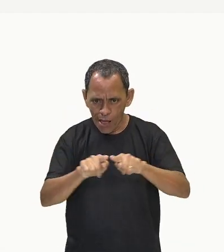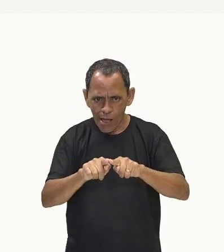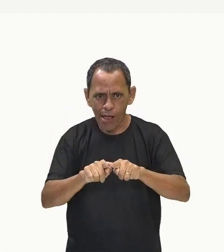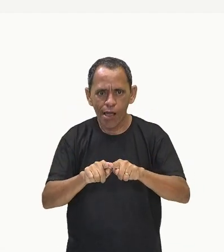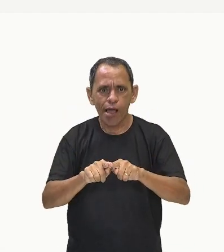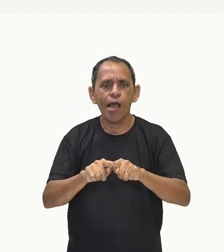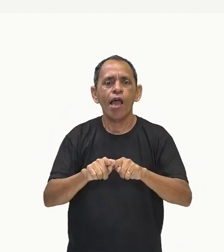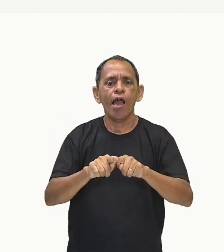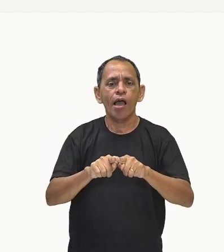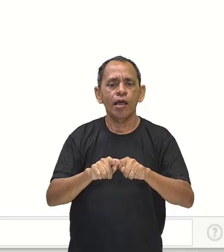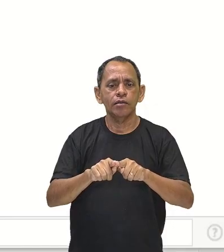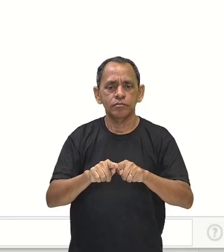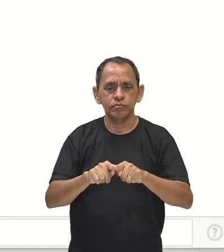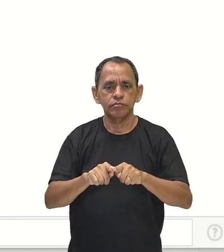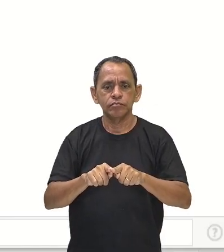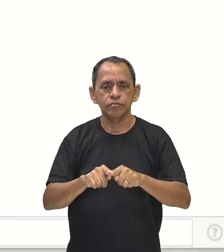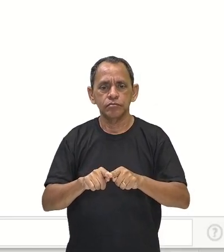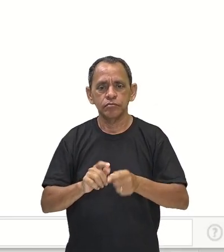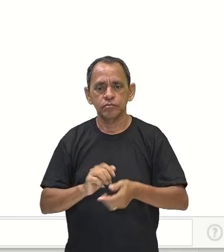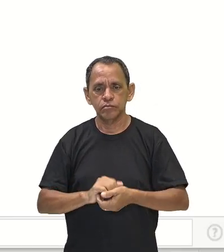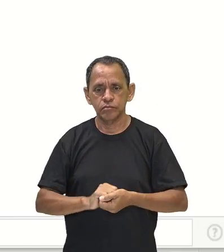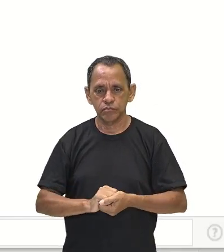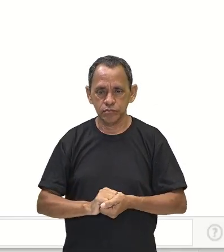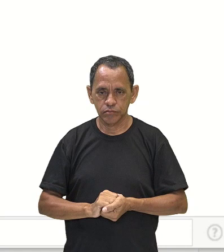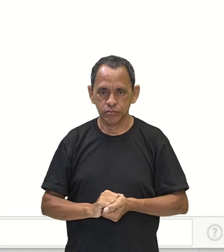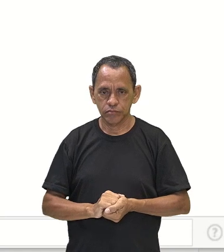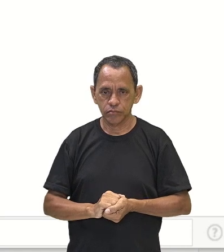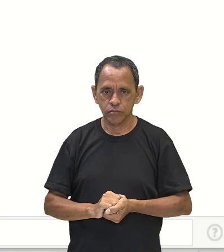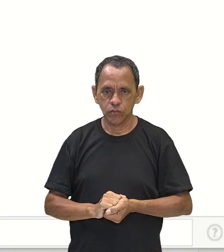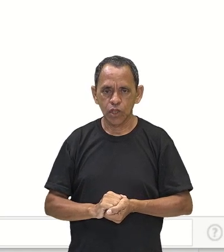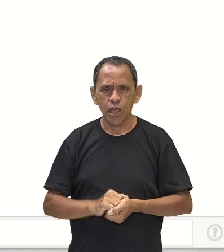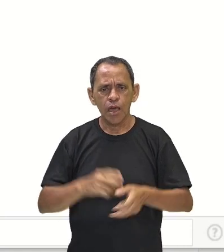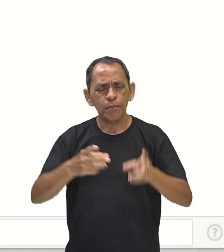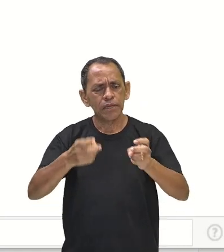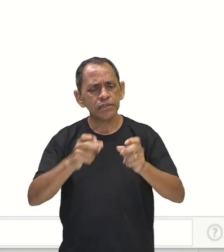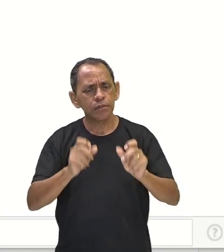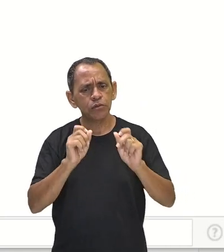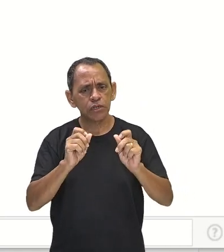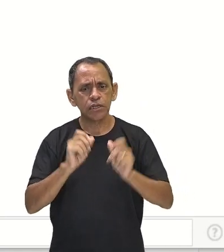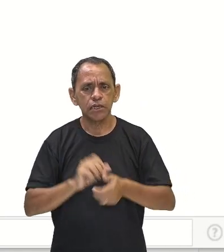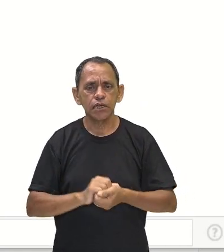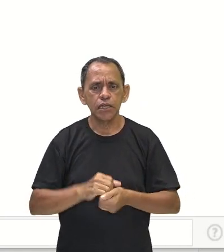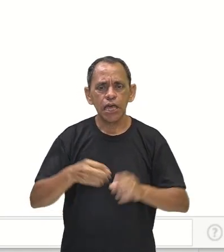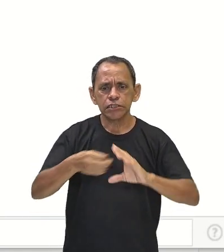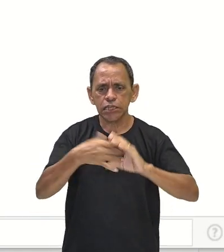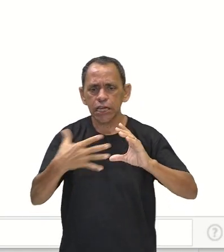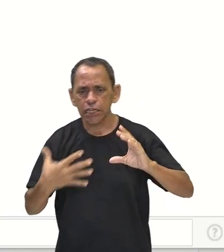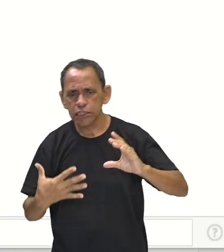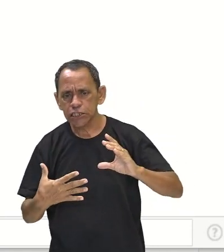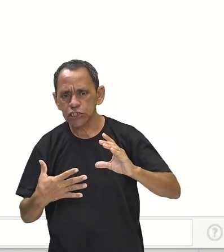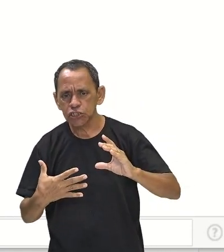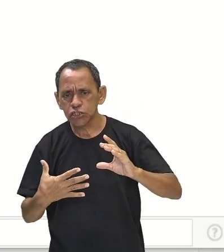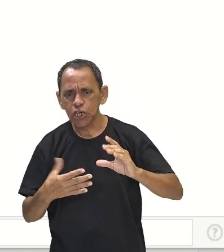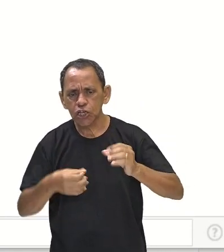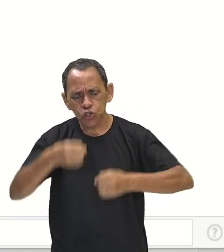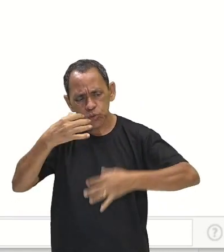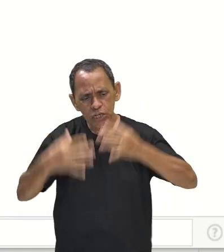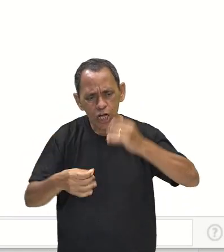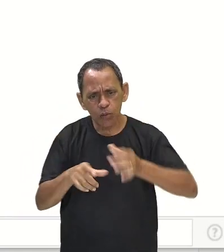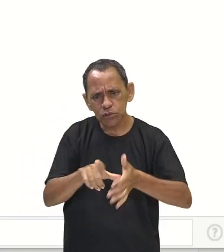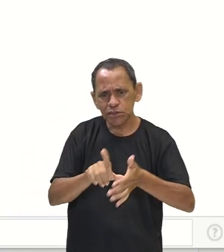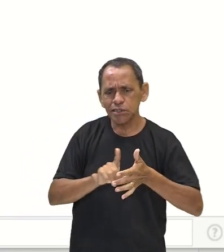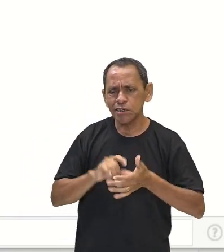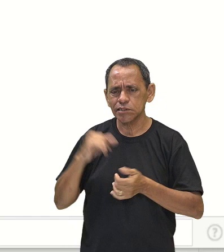características desses poliedros, porque, como foi falado antes, essas características são muito